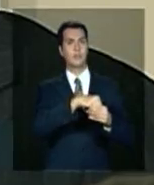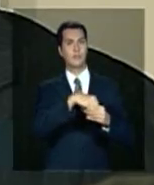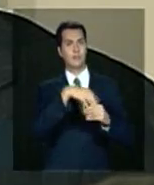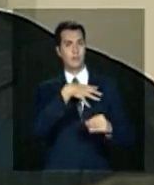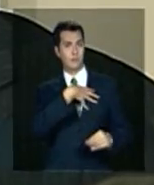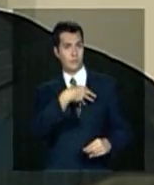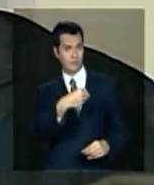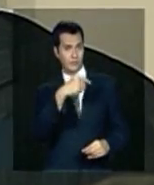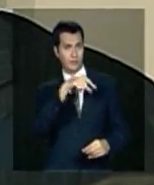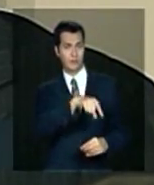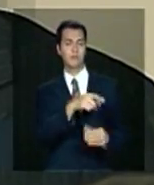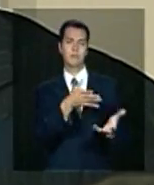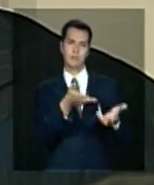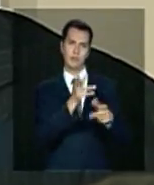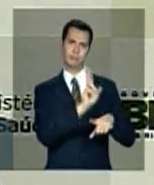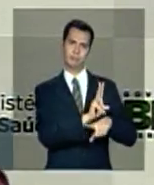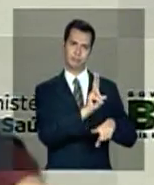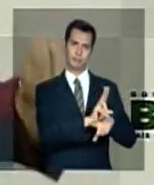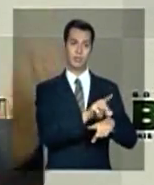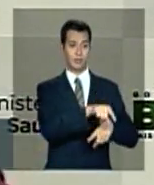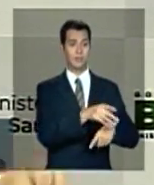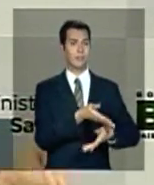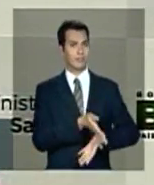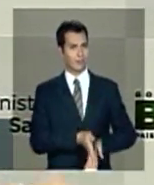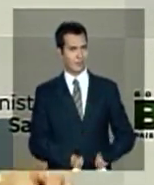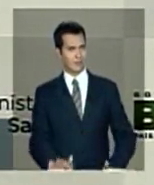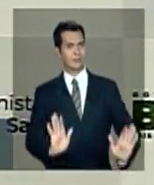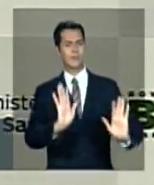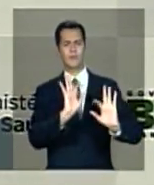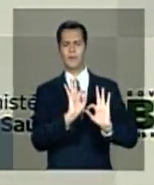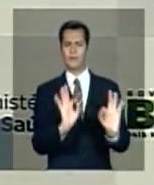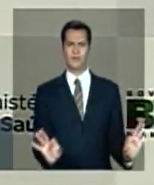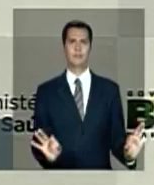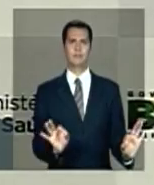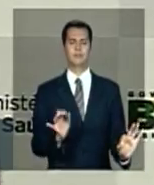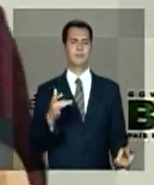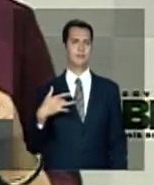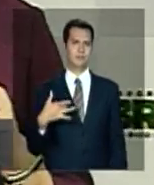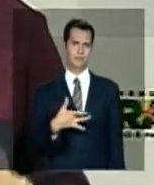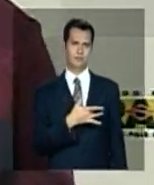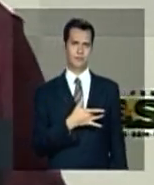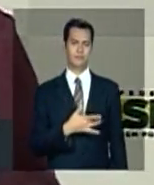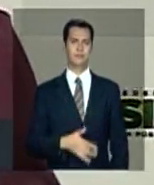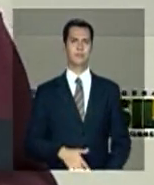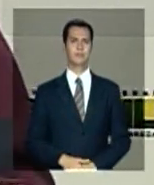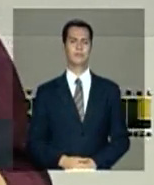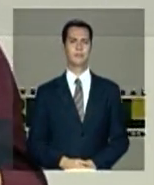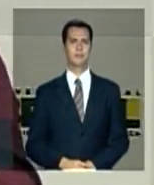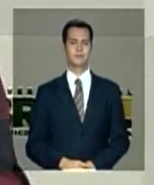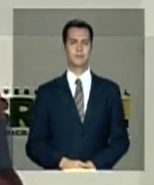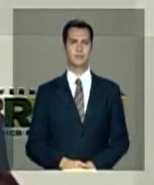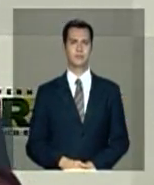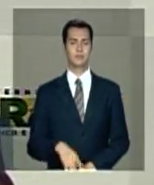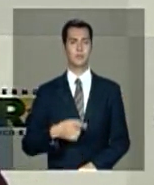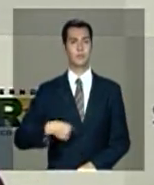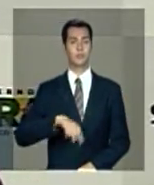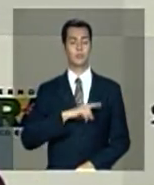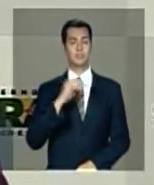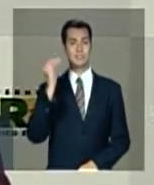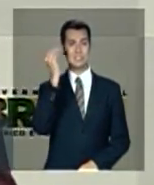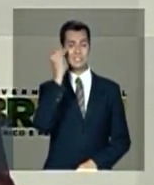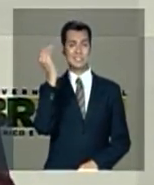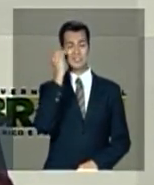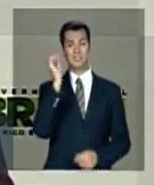filho e queremos que esse filho nasça nas melhores condições possíveis E com isso que nós estamos tentando